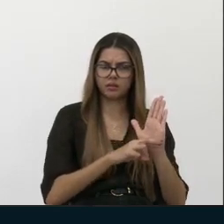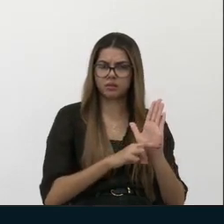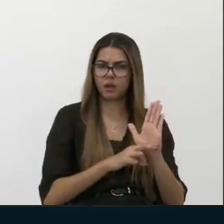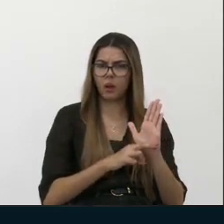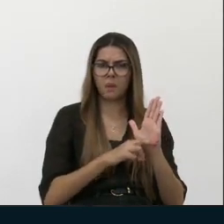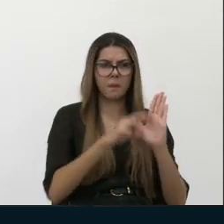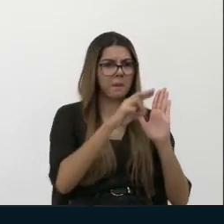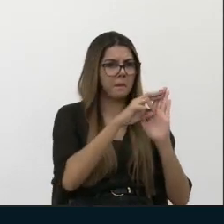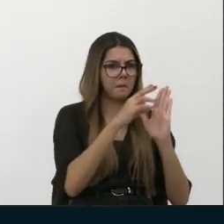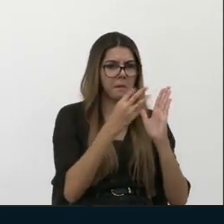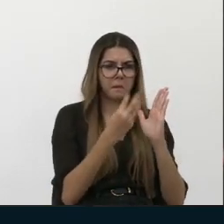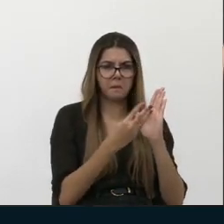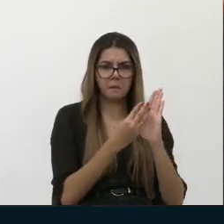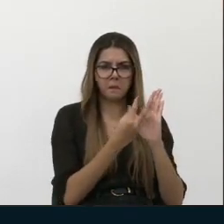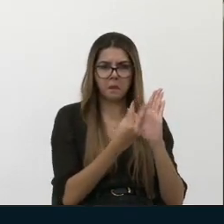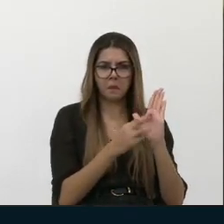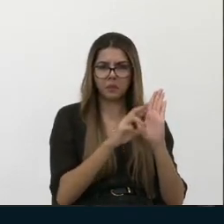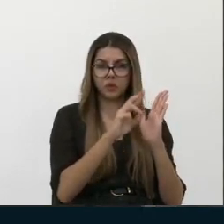nomes